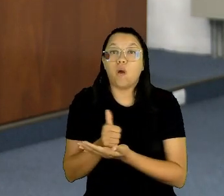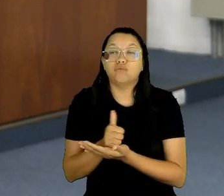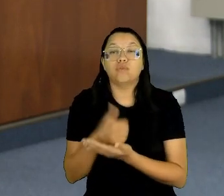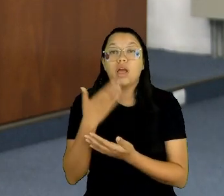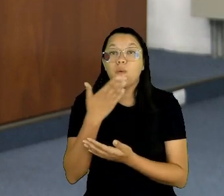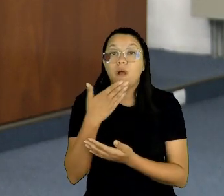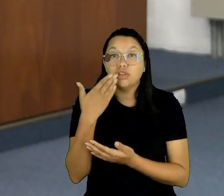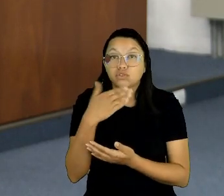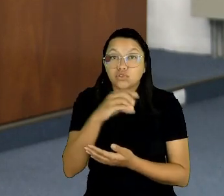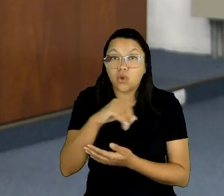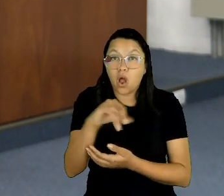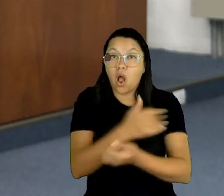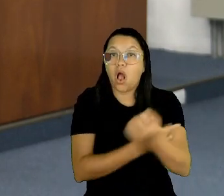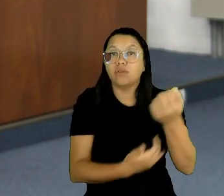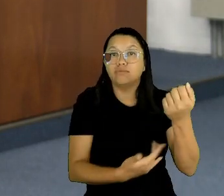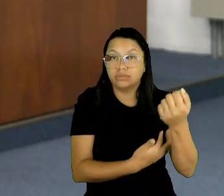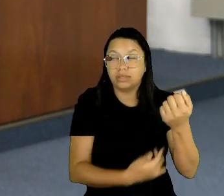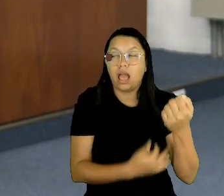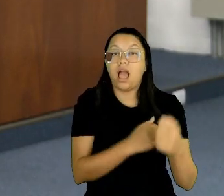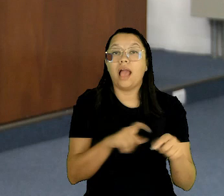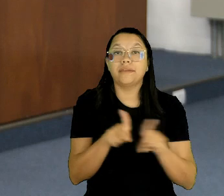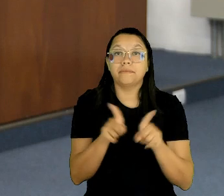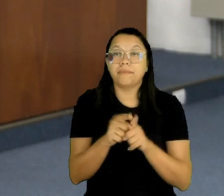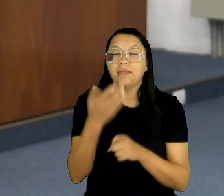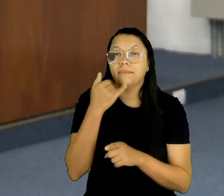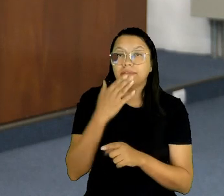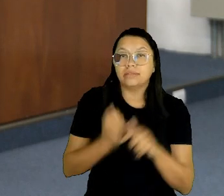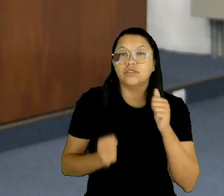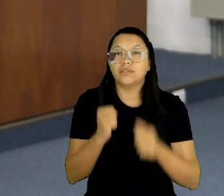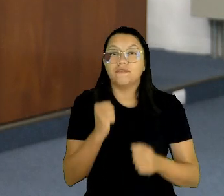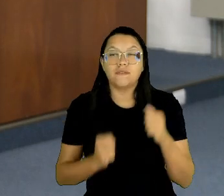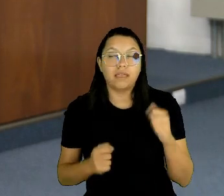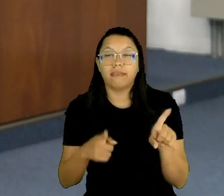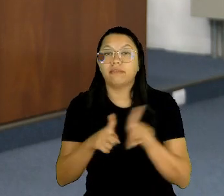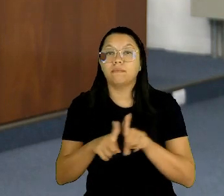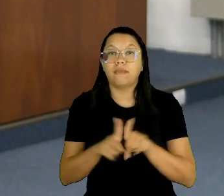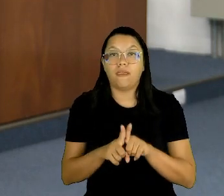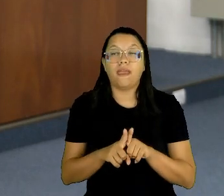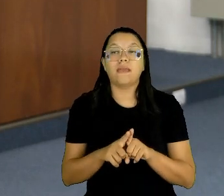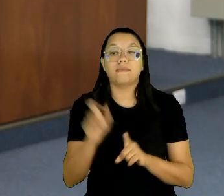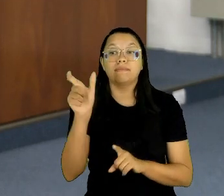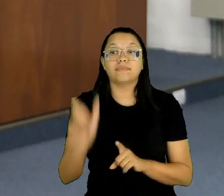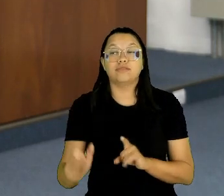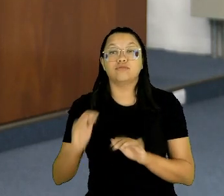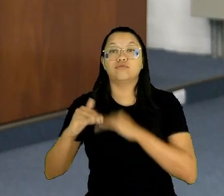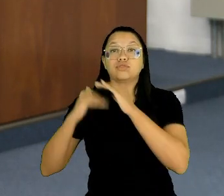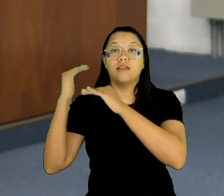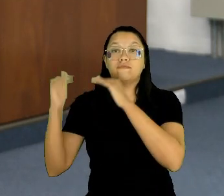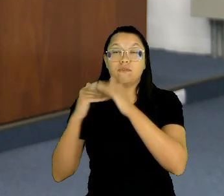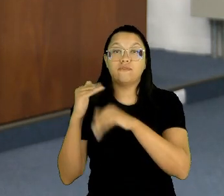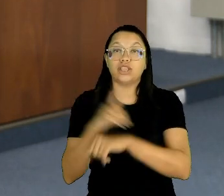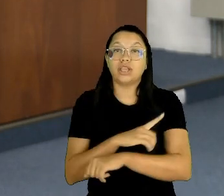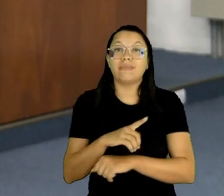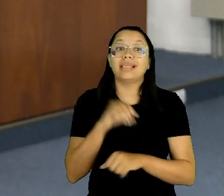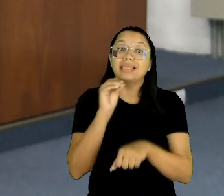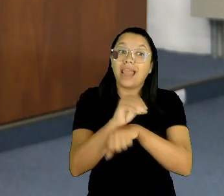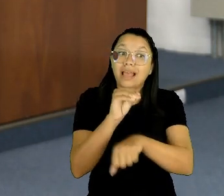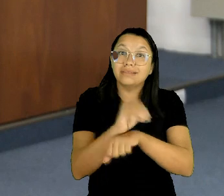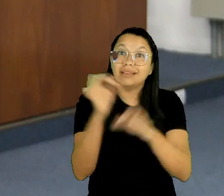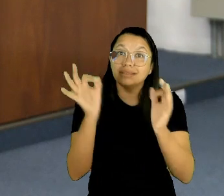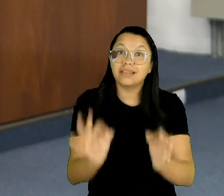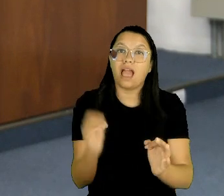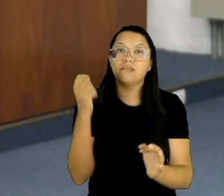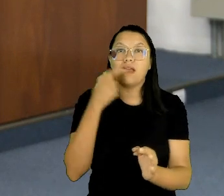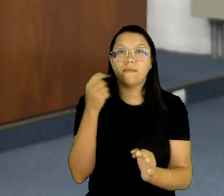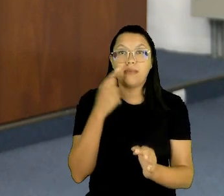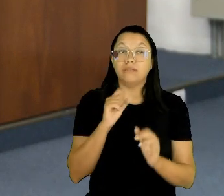física, controlar a glicemia, e aqui tanto com atividade física, com alimentação, ou se o paciente venha a desenvolver diabetes,